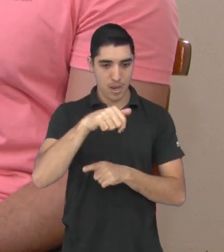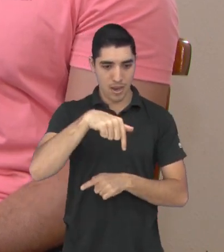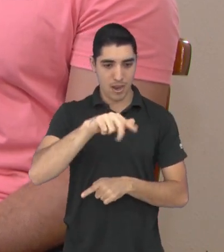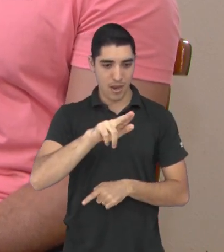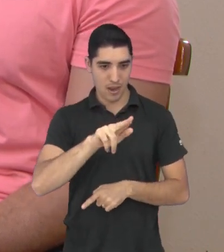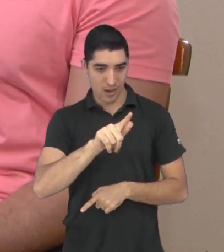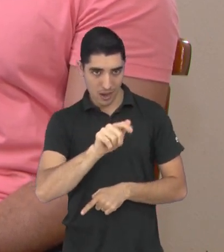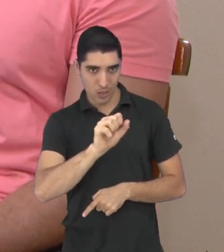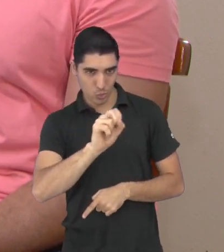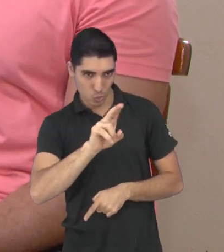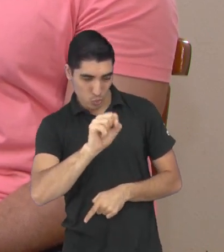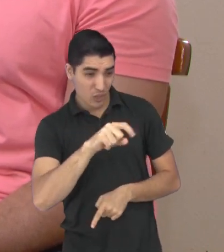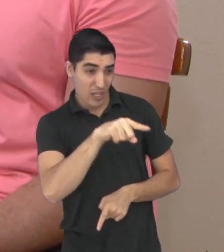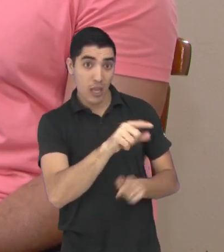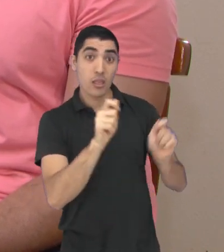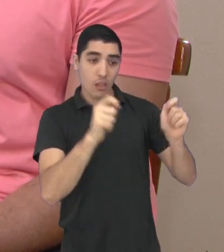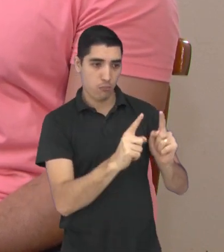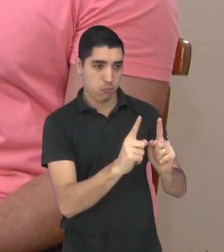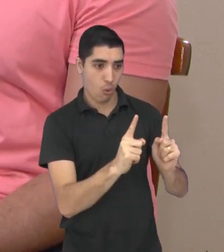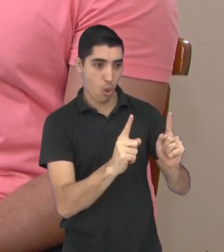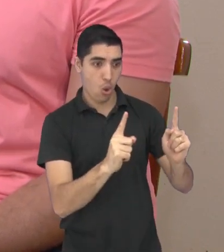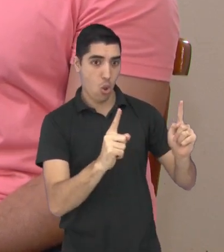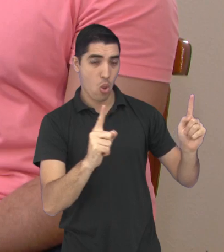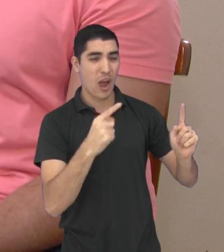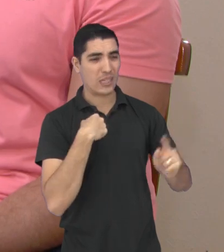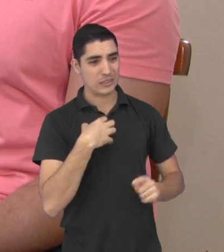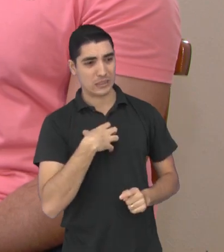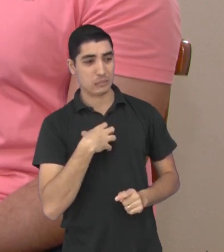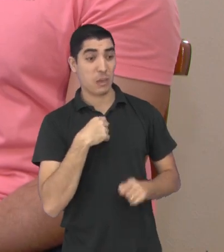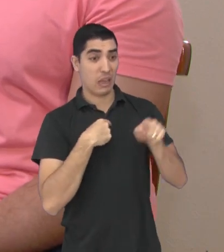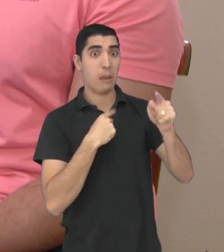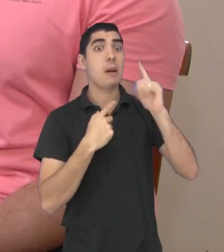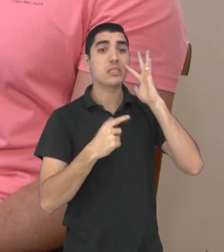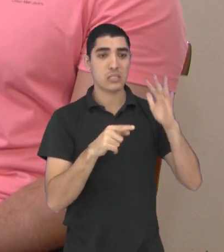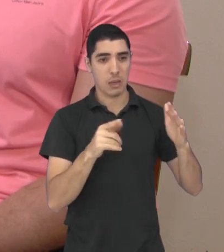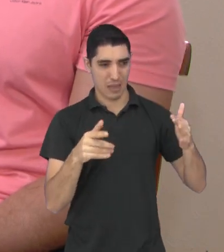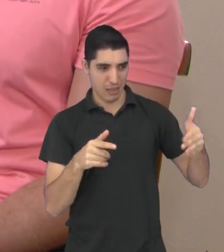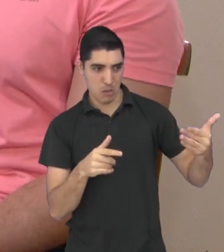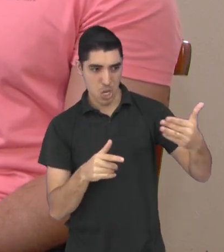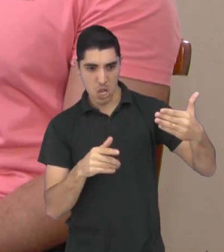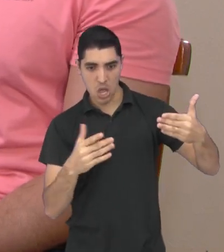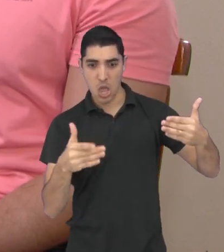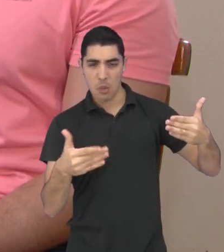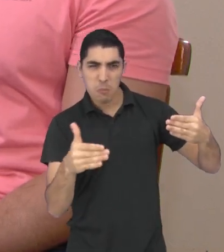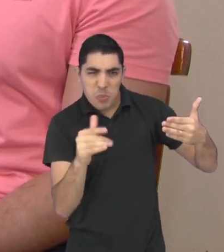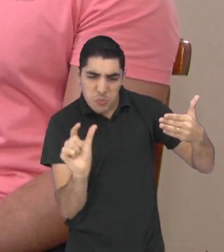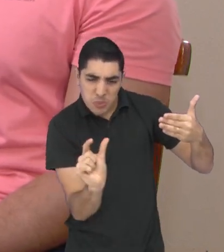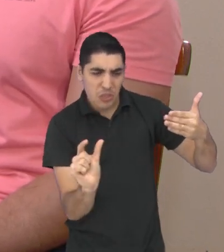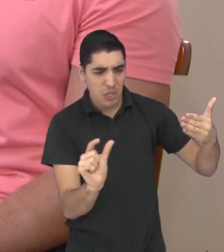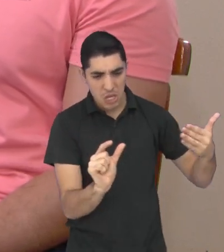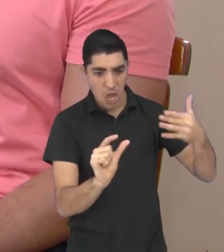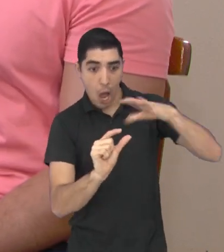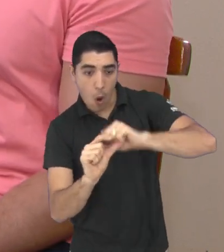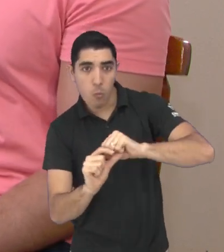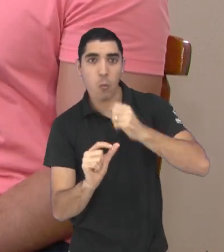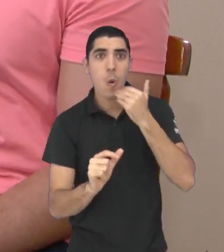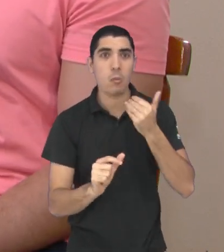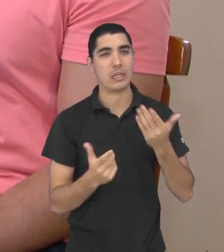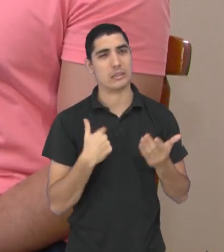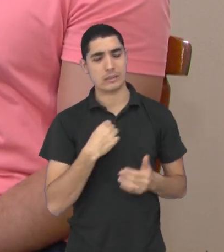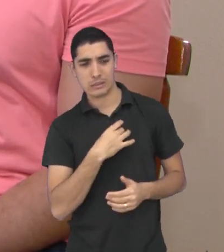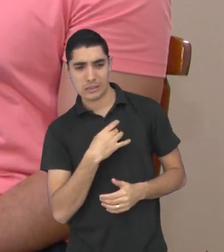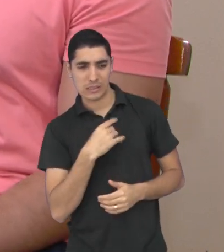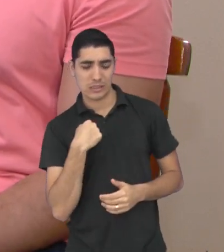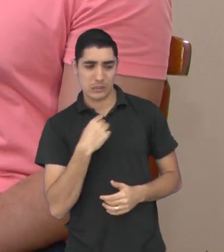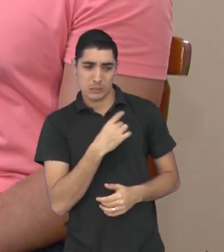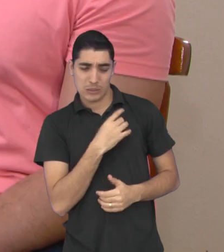colocar e querer eles acabar comendo os peixes. Principalmente os peixes que eu tenho que são os coridores, que elas ficam embaixo, elas são